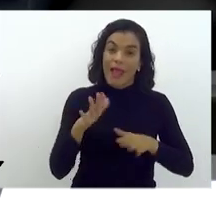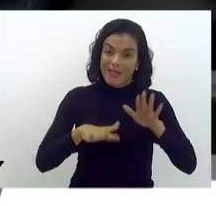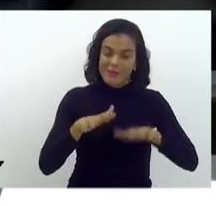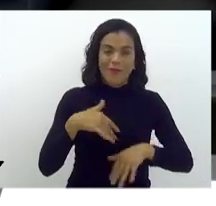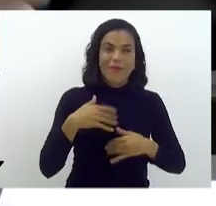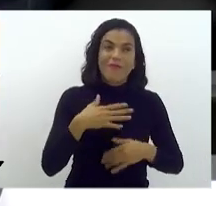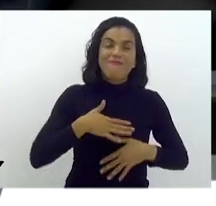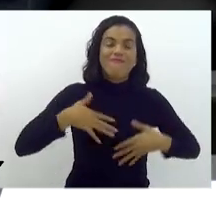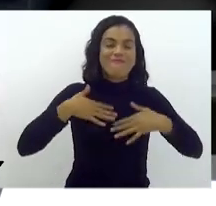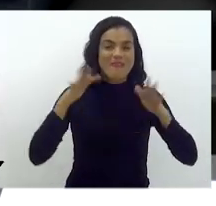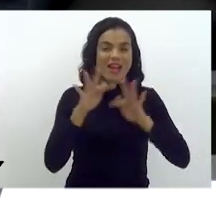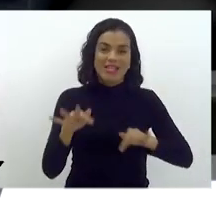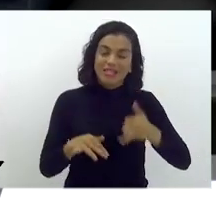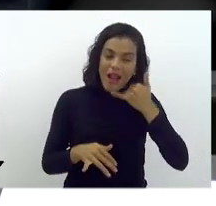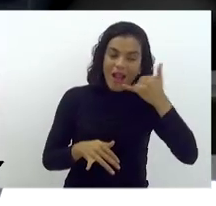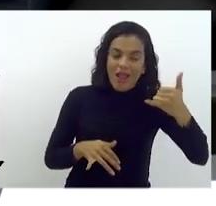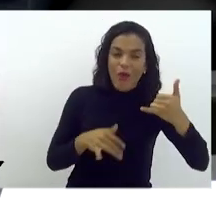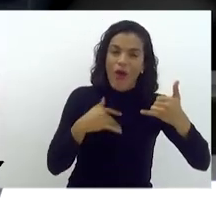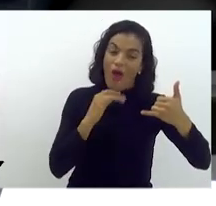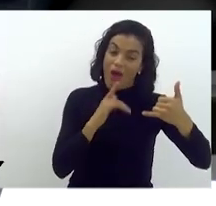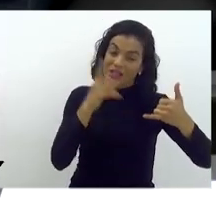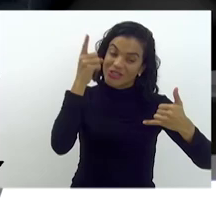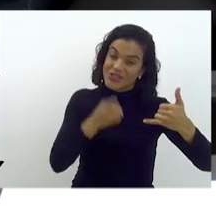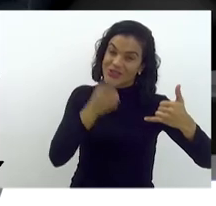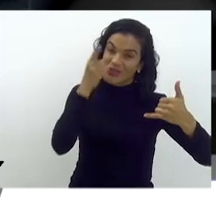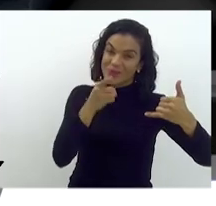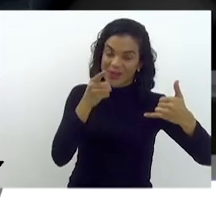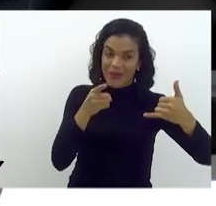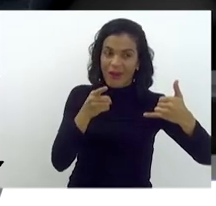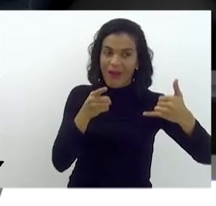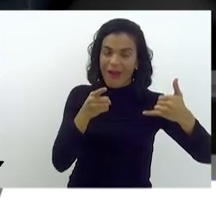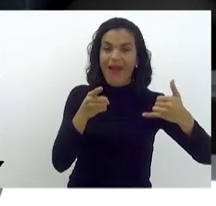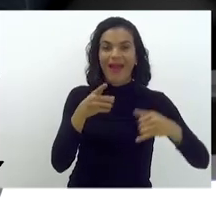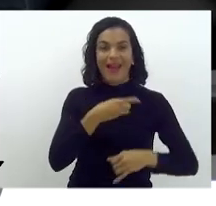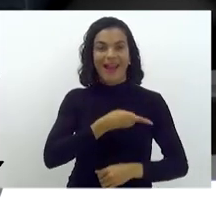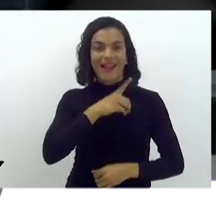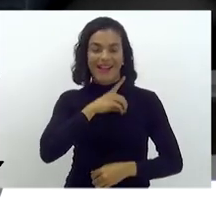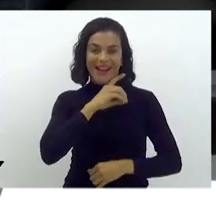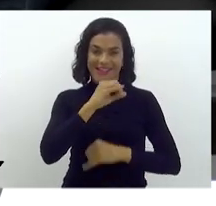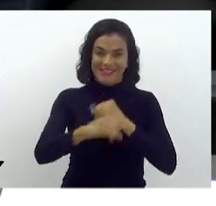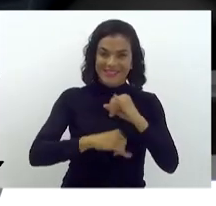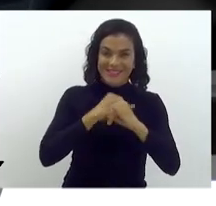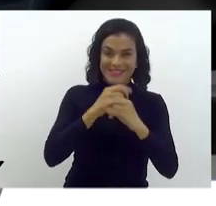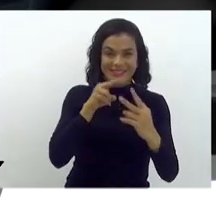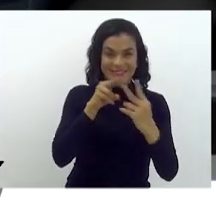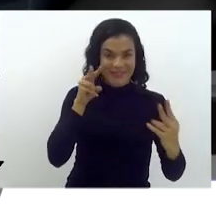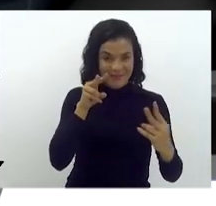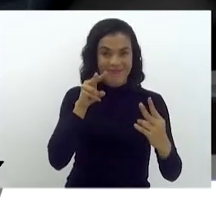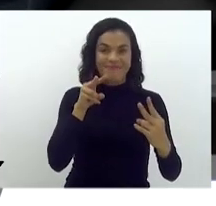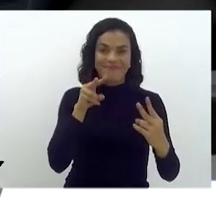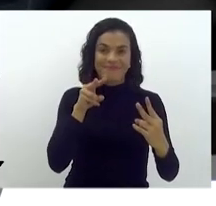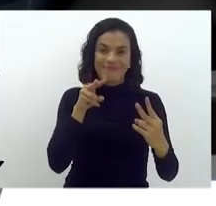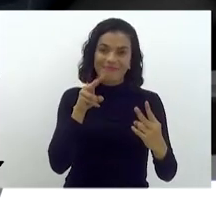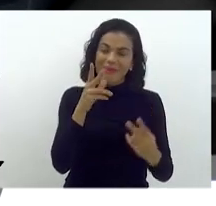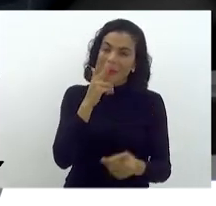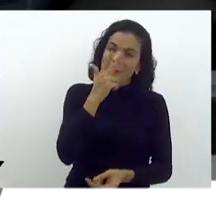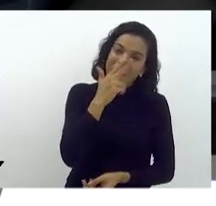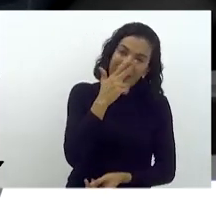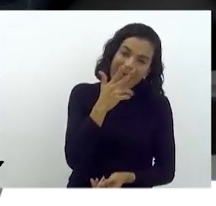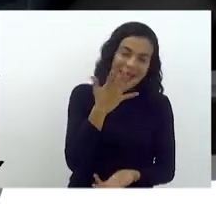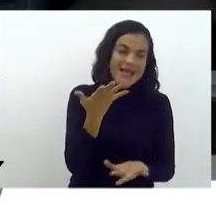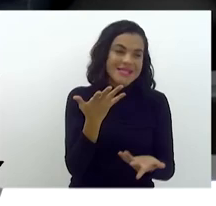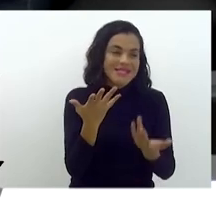e falar descobrimos autoria tá aqui eu a delegacia informática que hoje em dia funciona como se fosse uma